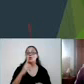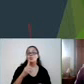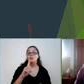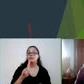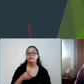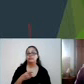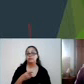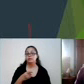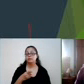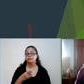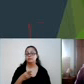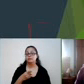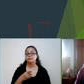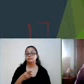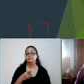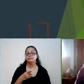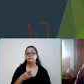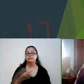e